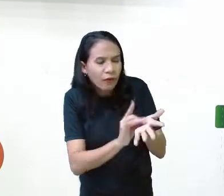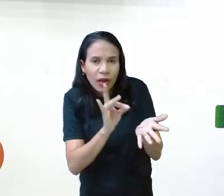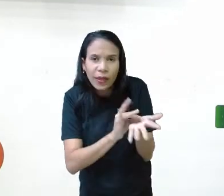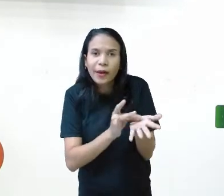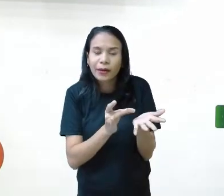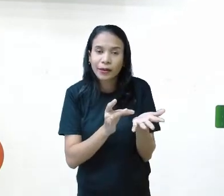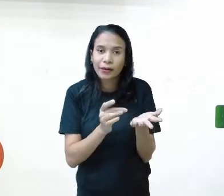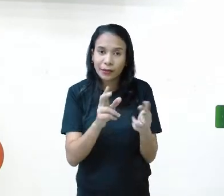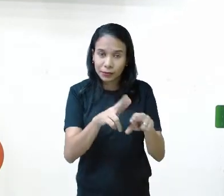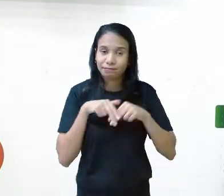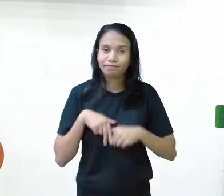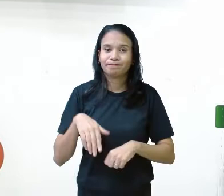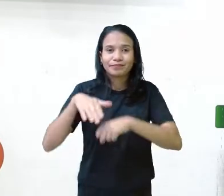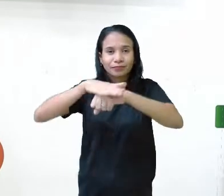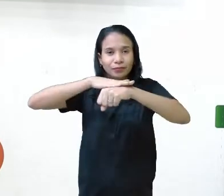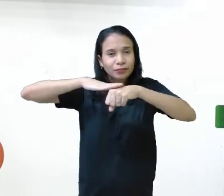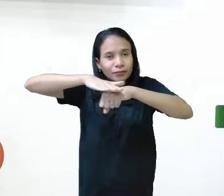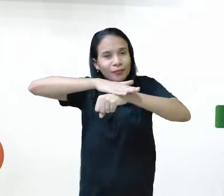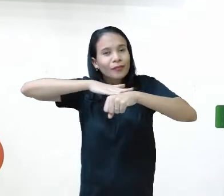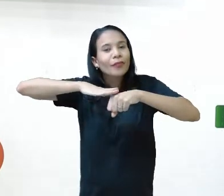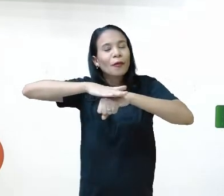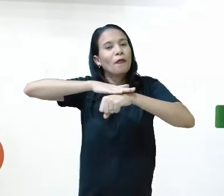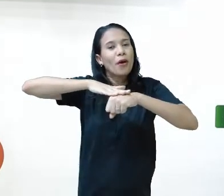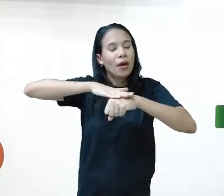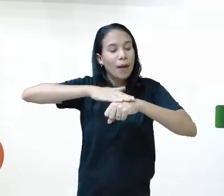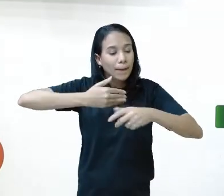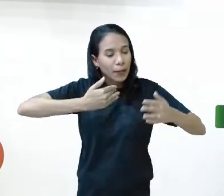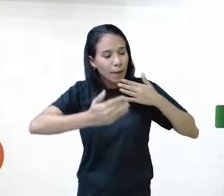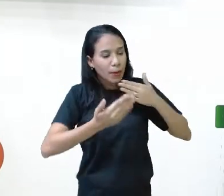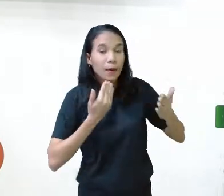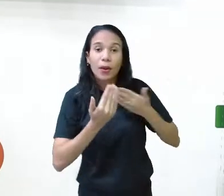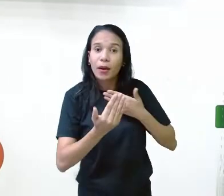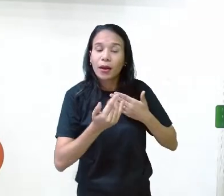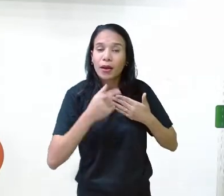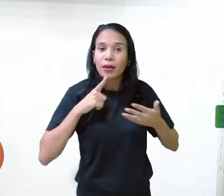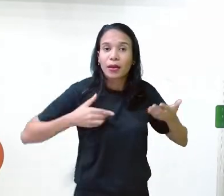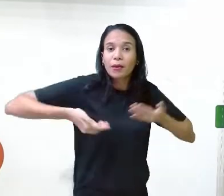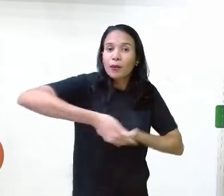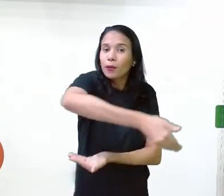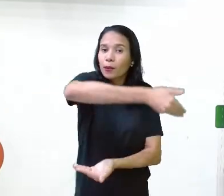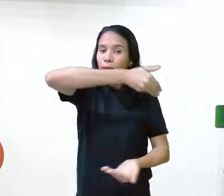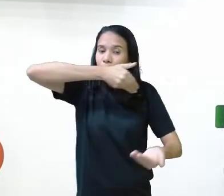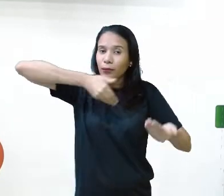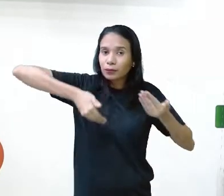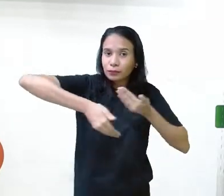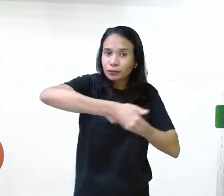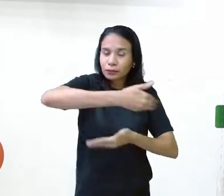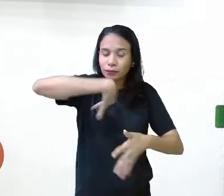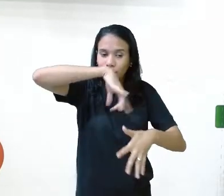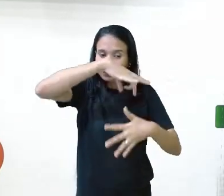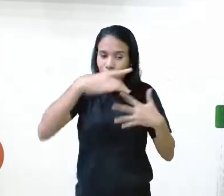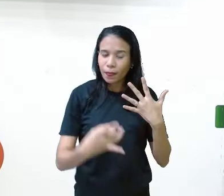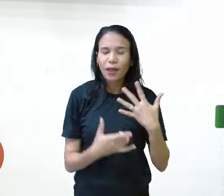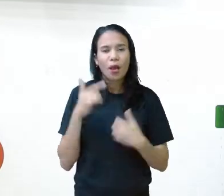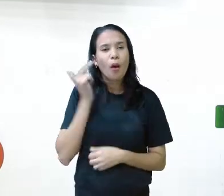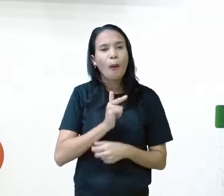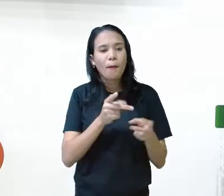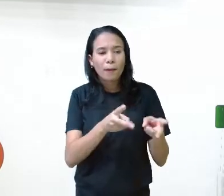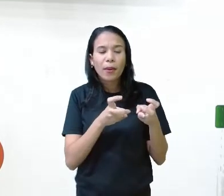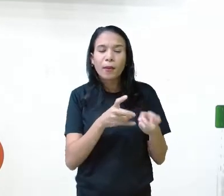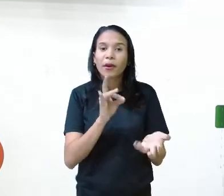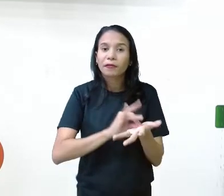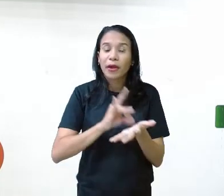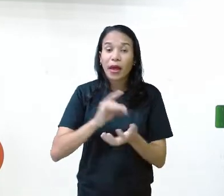Então, começar a conversar. Então, a partir desse envolvimento minucioso, você vai perceber se